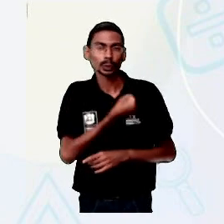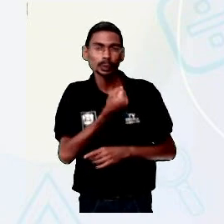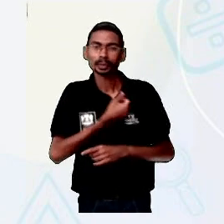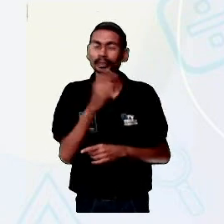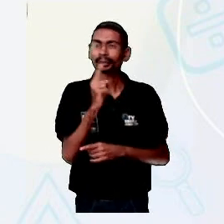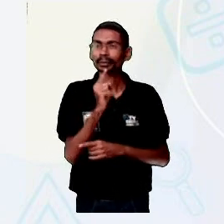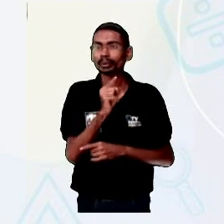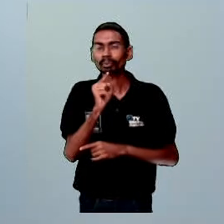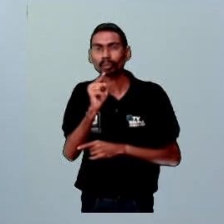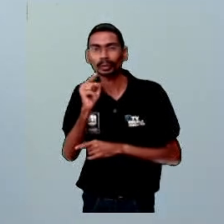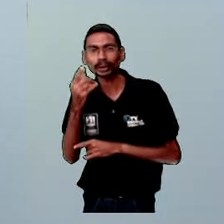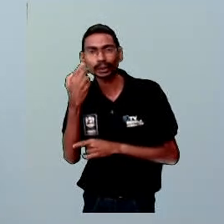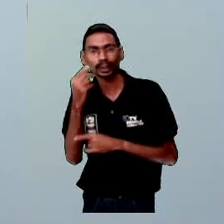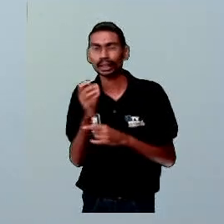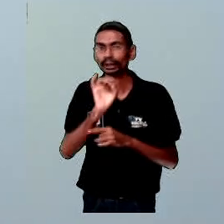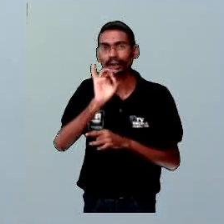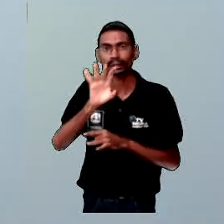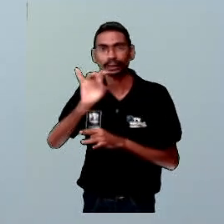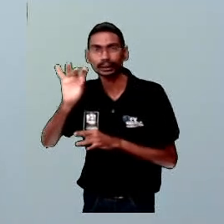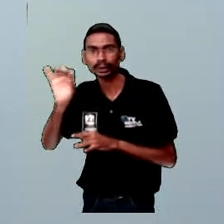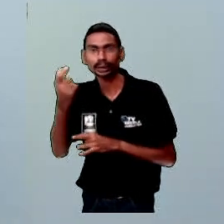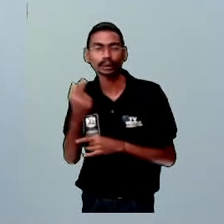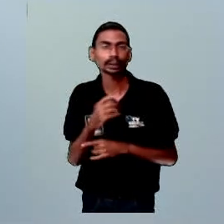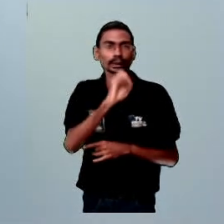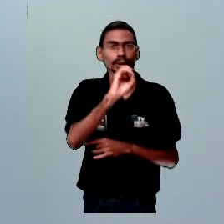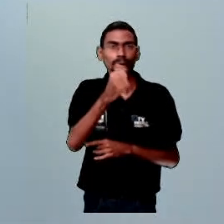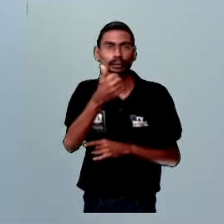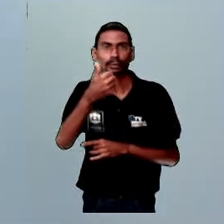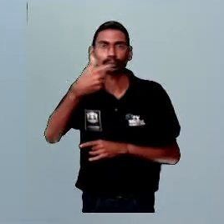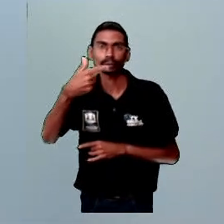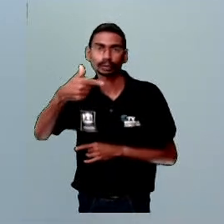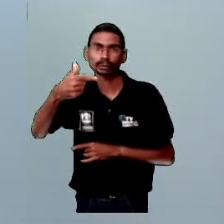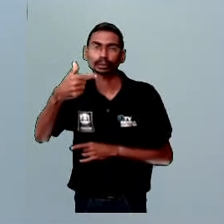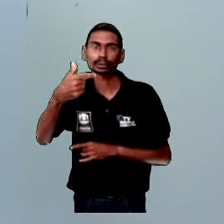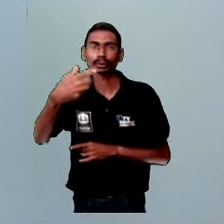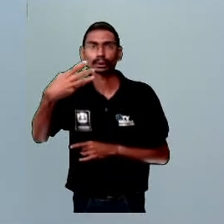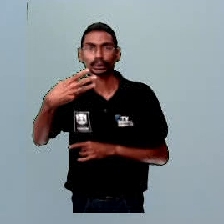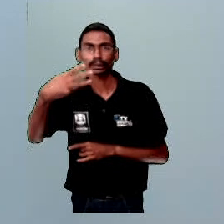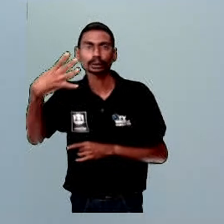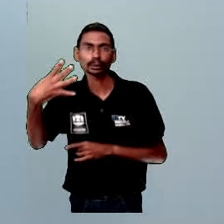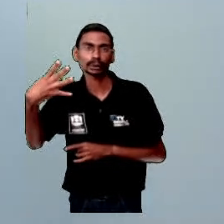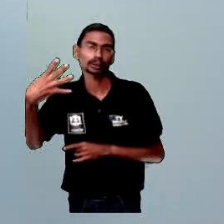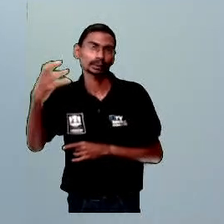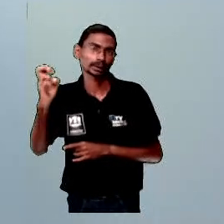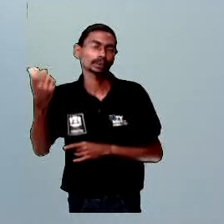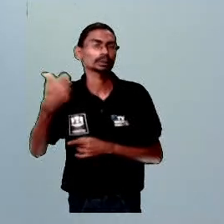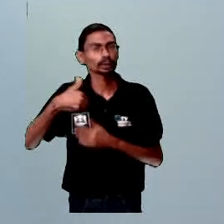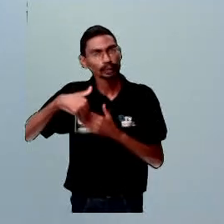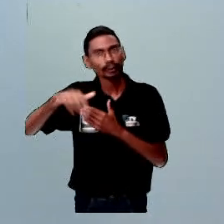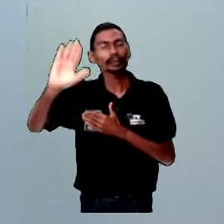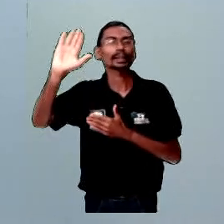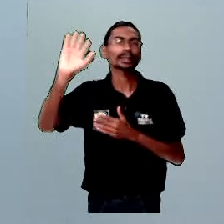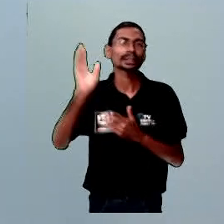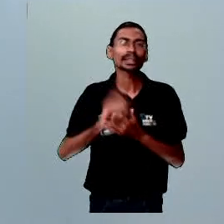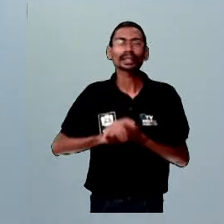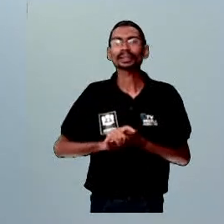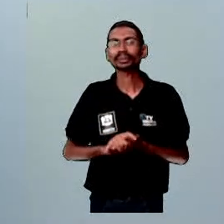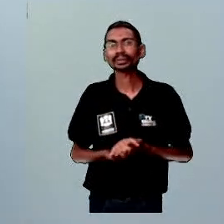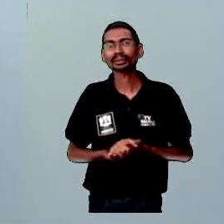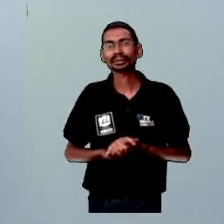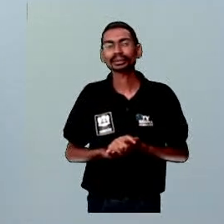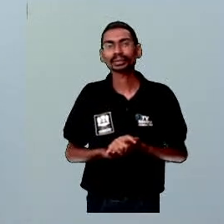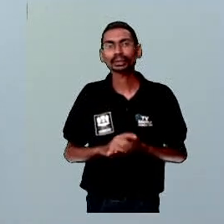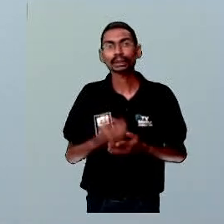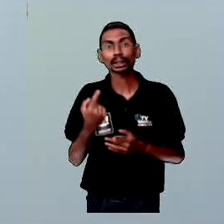cada um. 0, 1, 2, 3, 4, 5 e assim sucessivamente. Essa setinha que está aí,